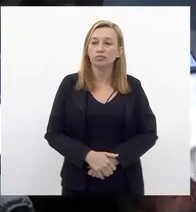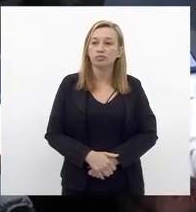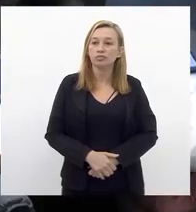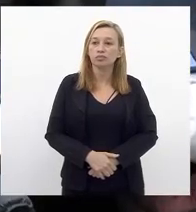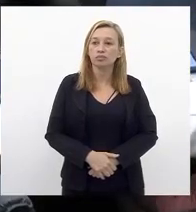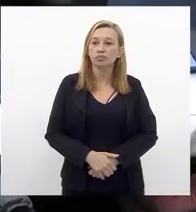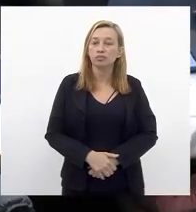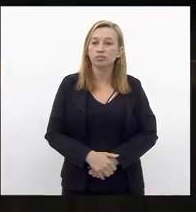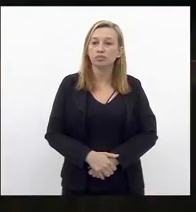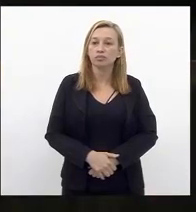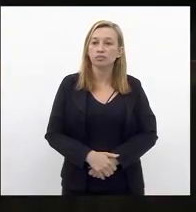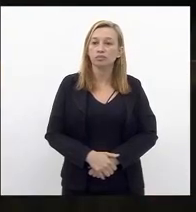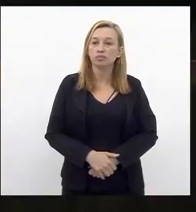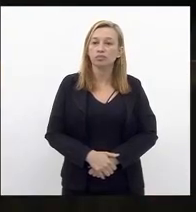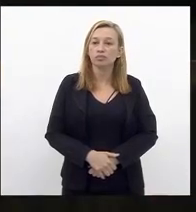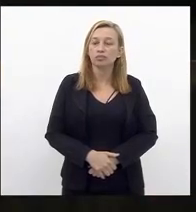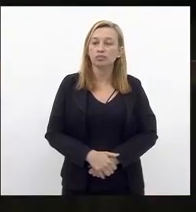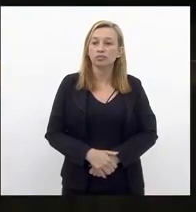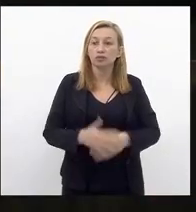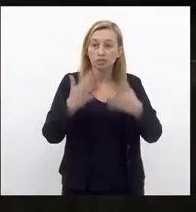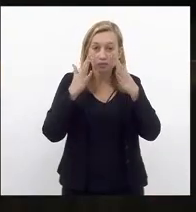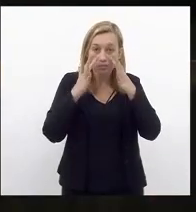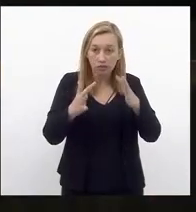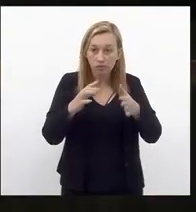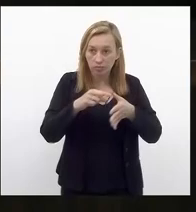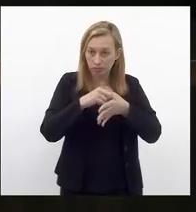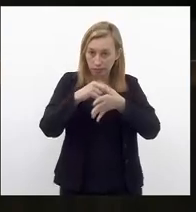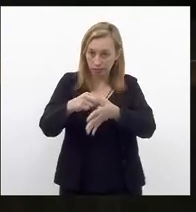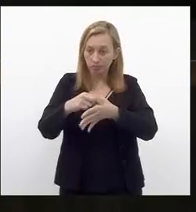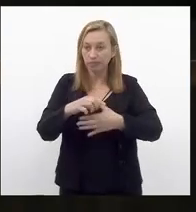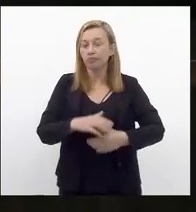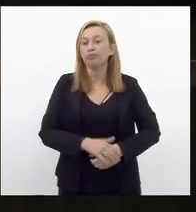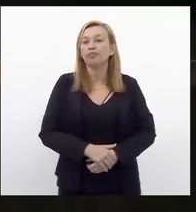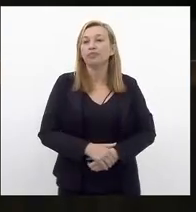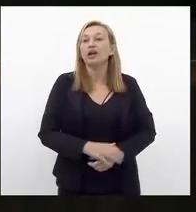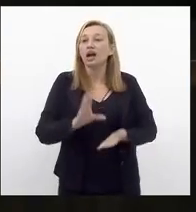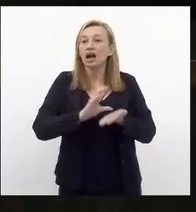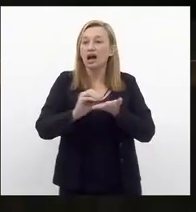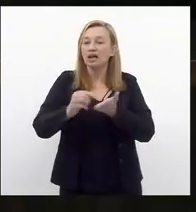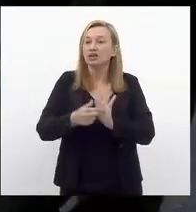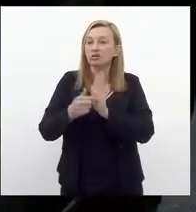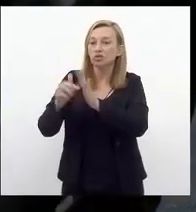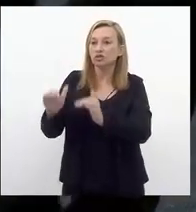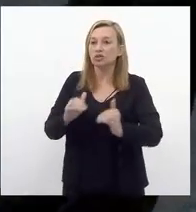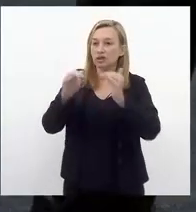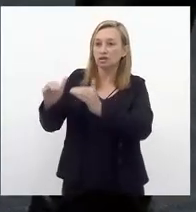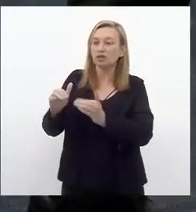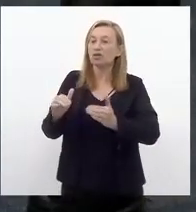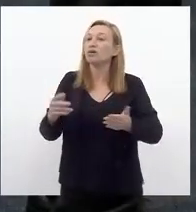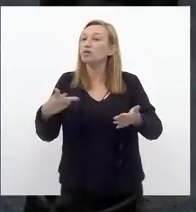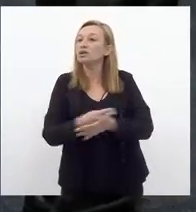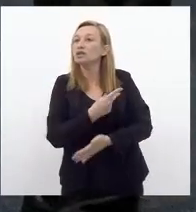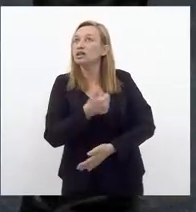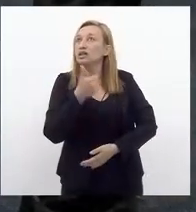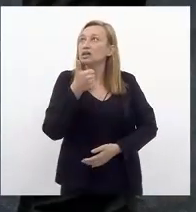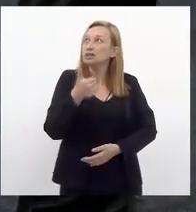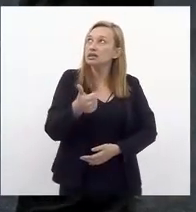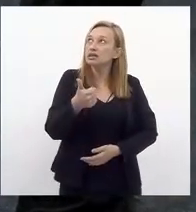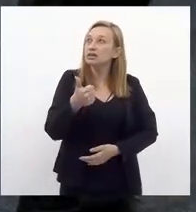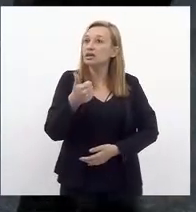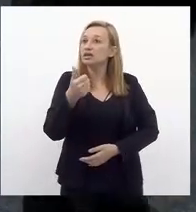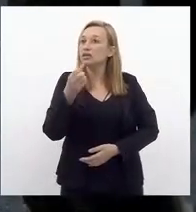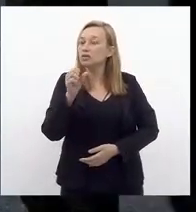e eu queria chamar atenção dos líderes sabe vamos ver até reflete com exatidão o ocorrido na